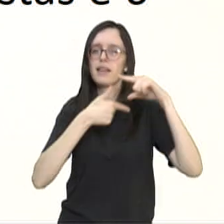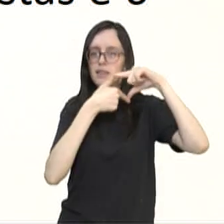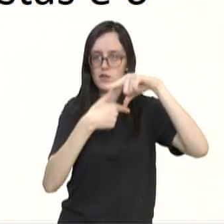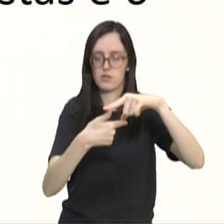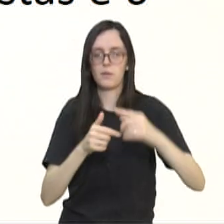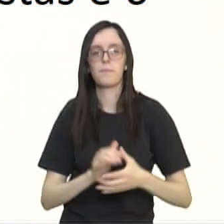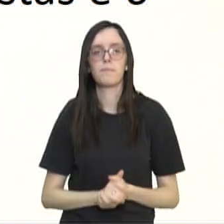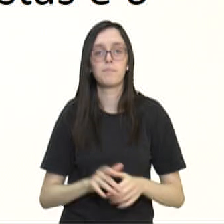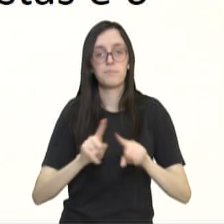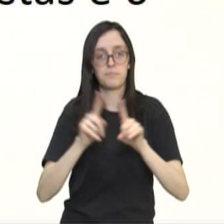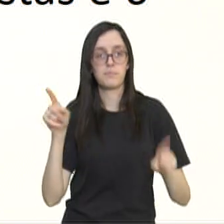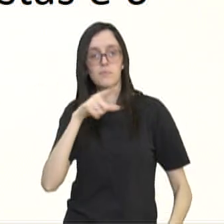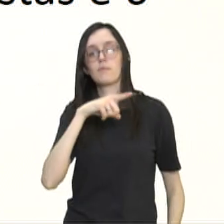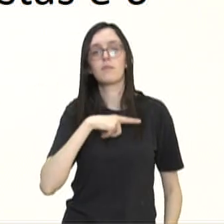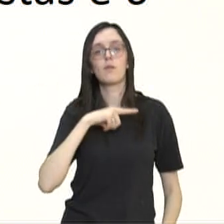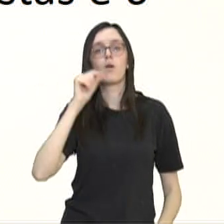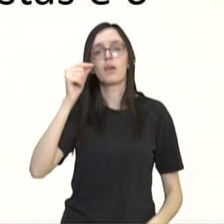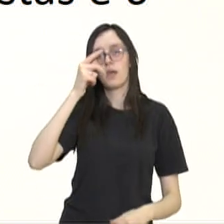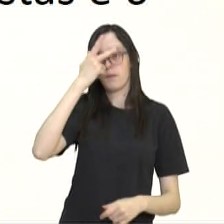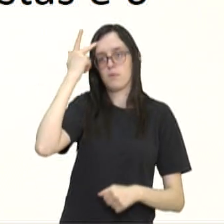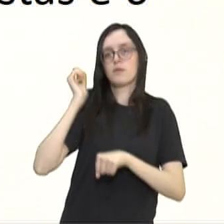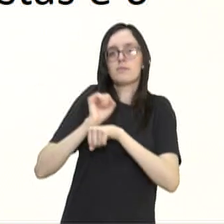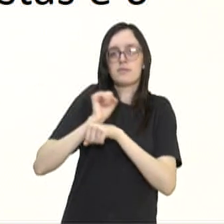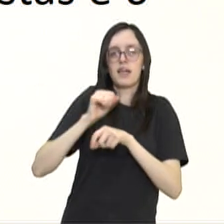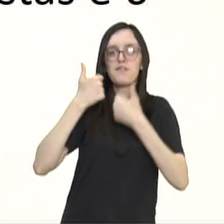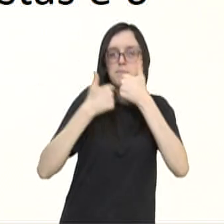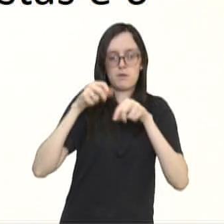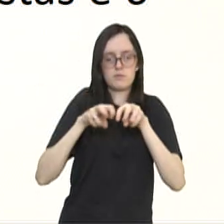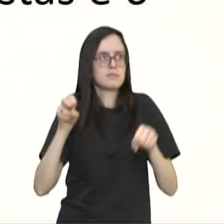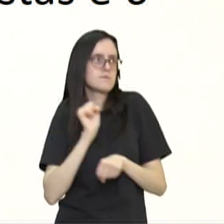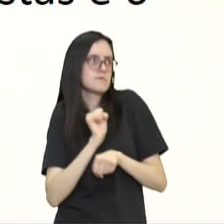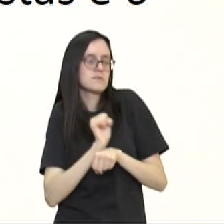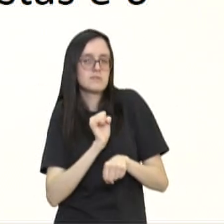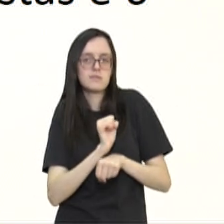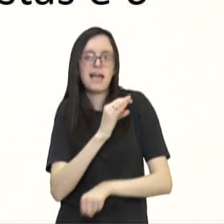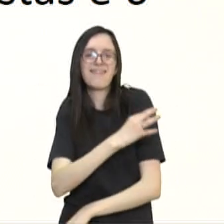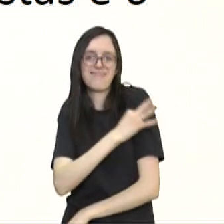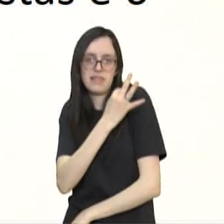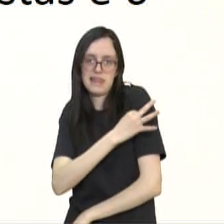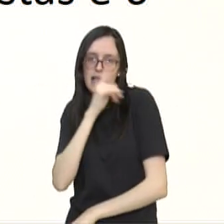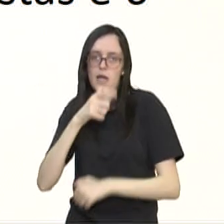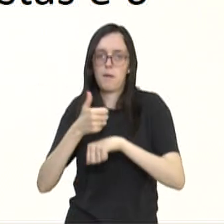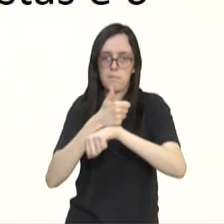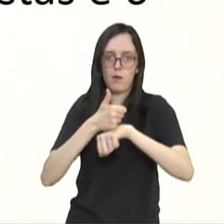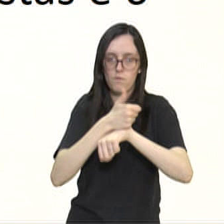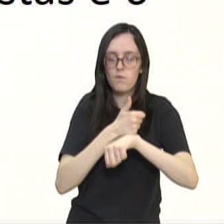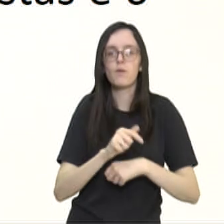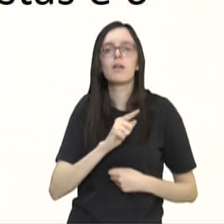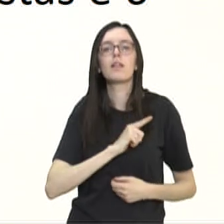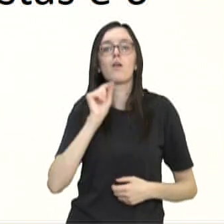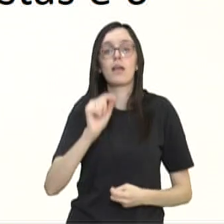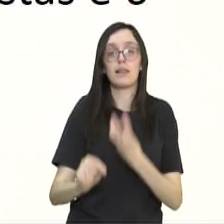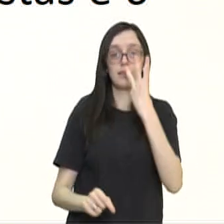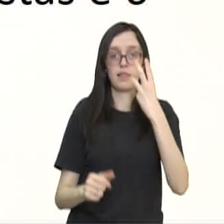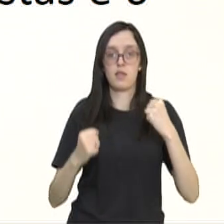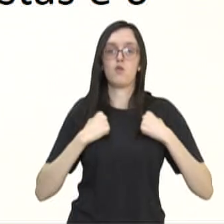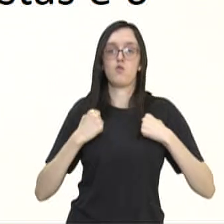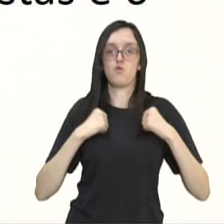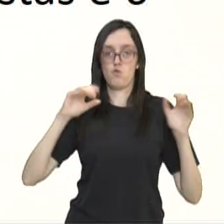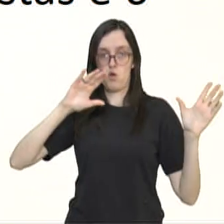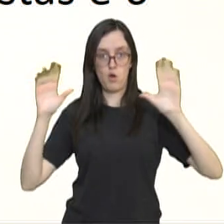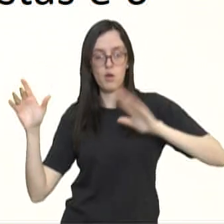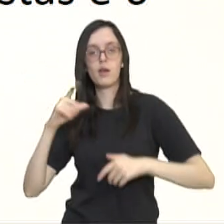futebol. Mas vamos adiante. Que mais? O que nós temos então de regras? Só para relembrar,